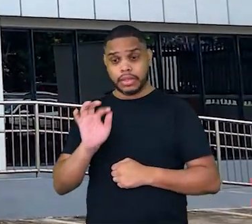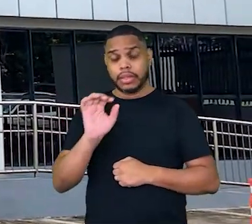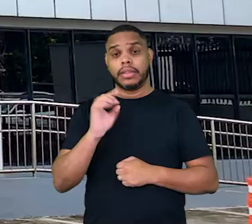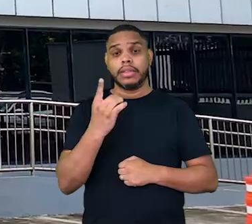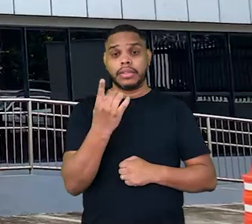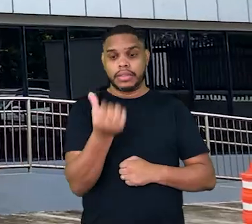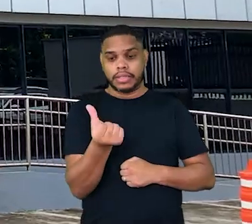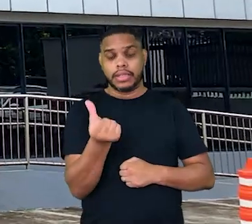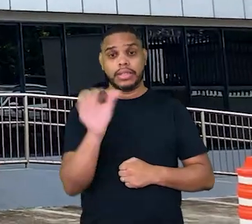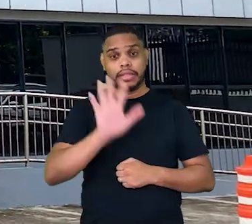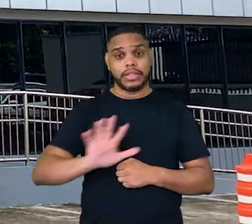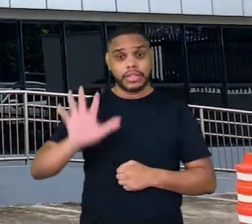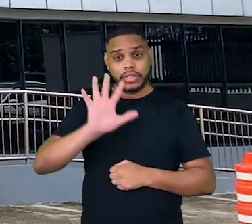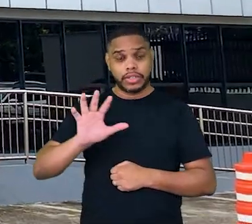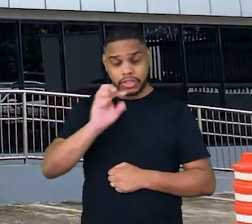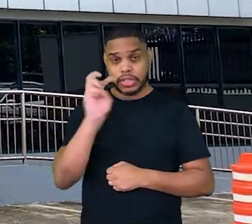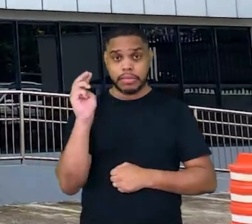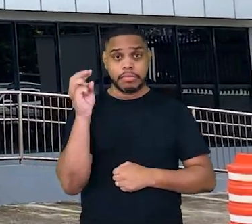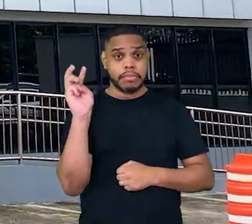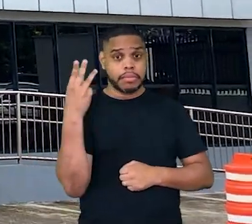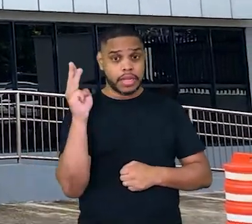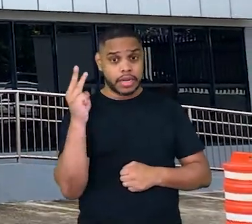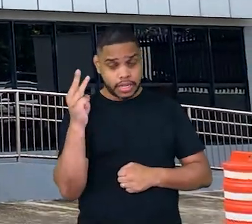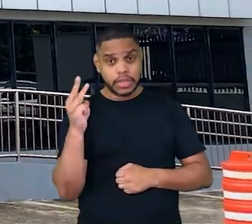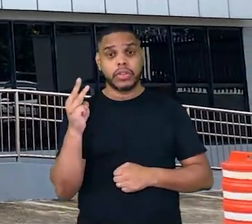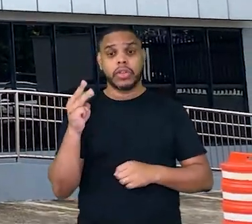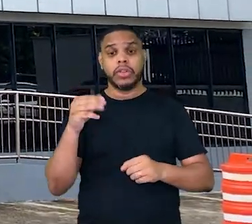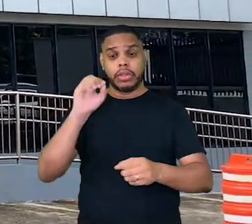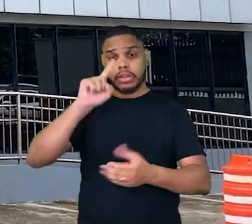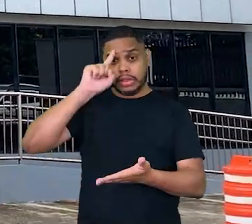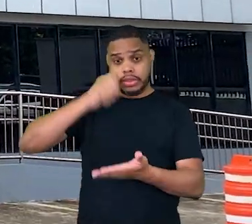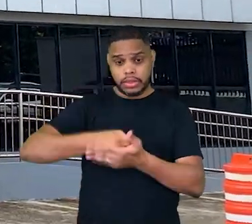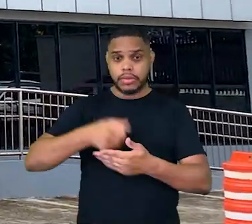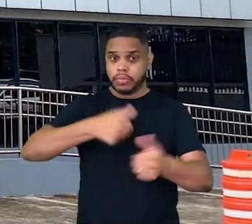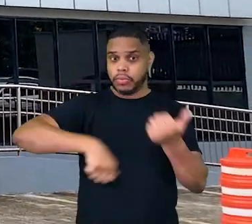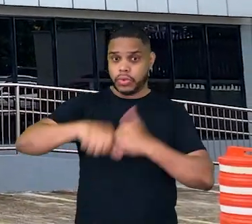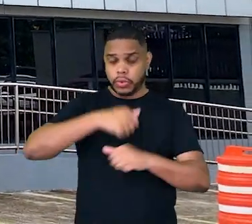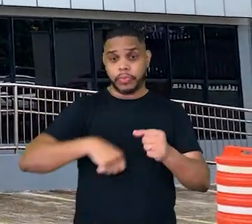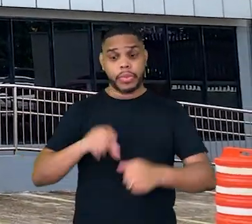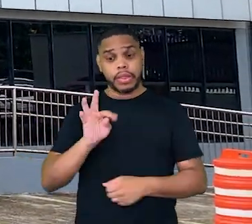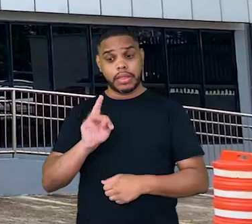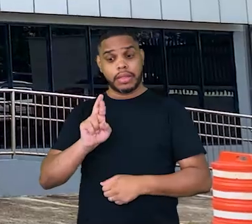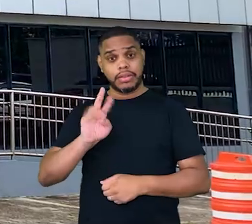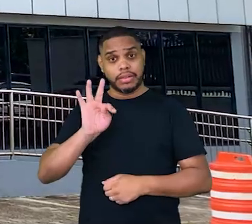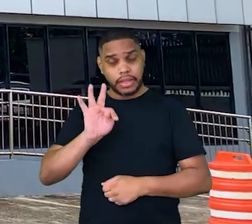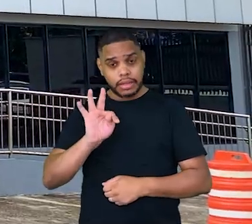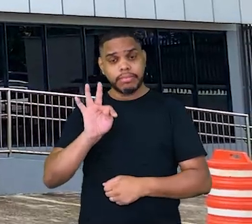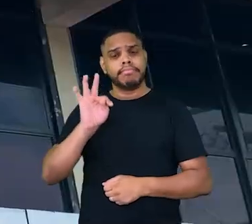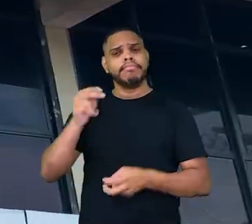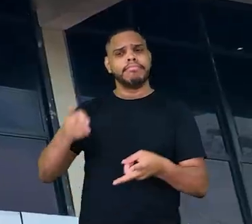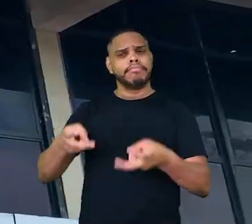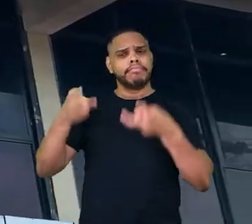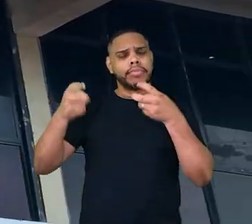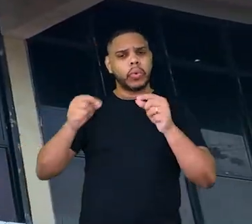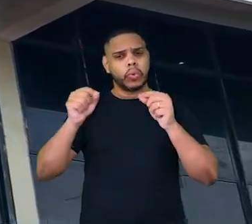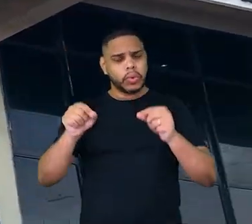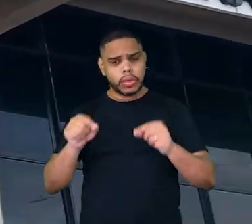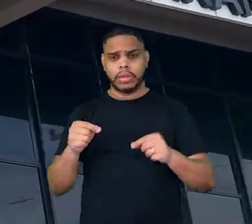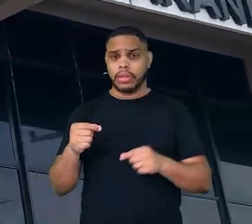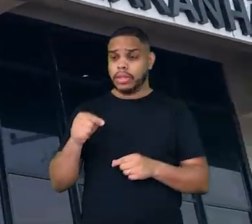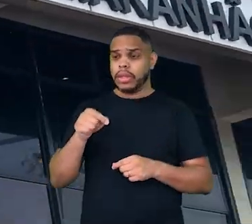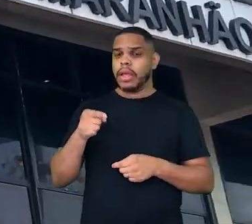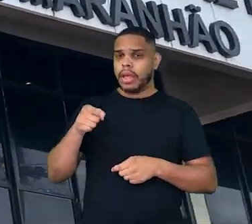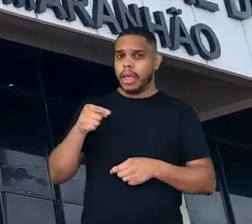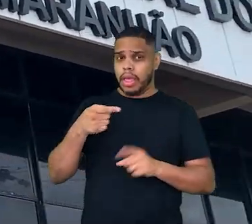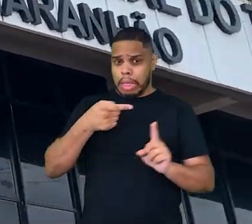da 16ª Região, no Maranhão, no entanto, reformou a sentença. O TRT entendeu que, embora não